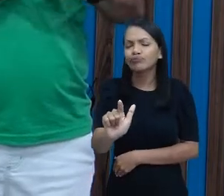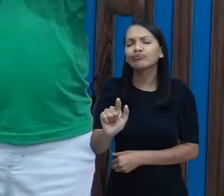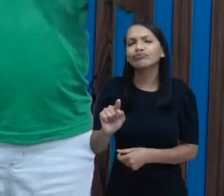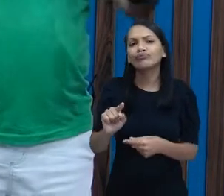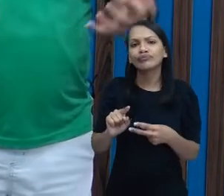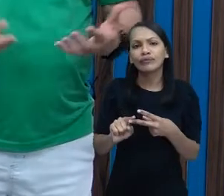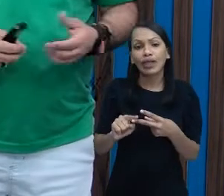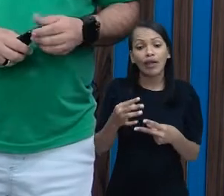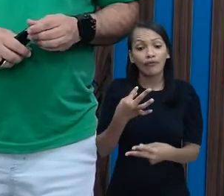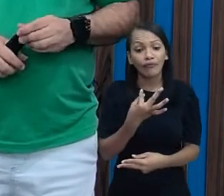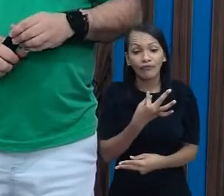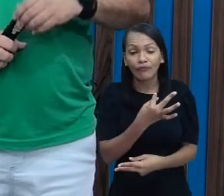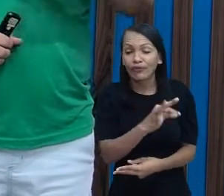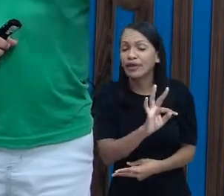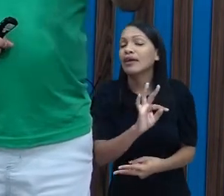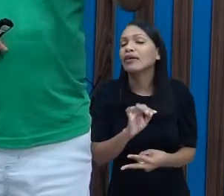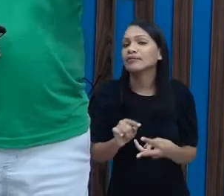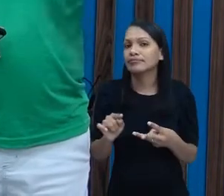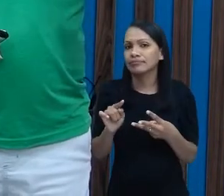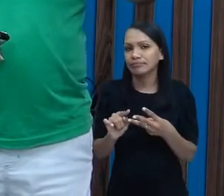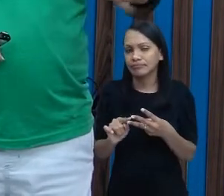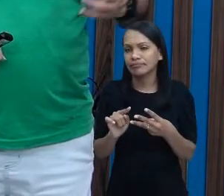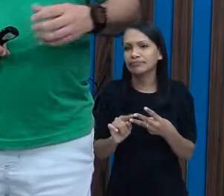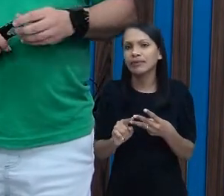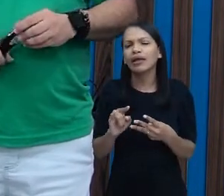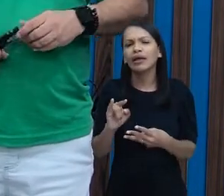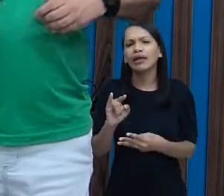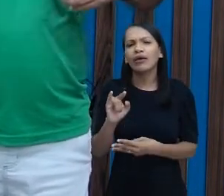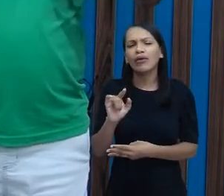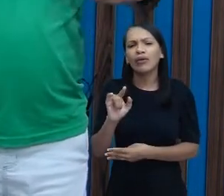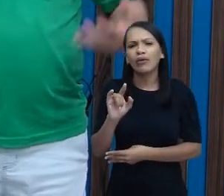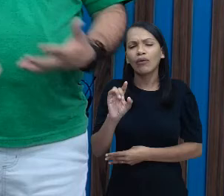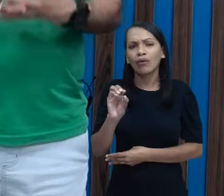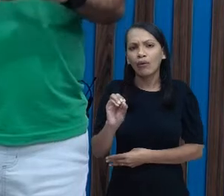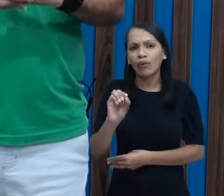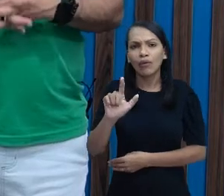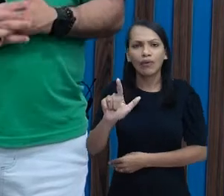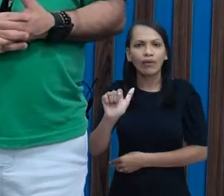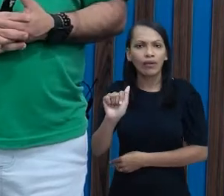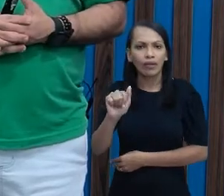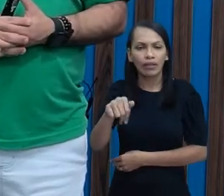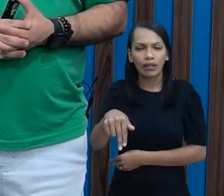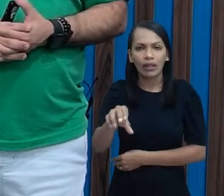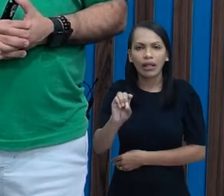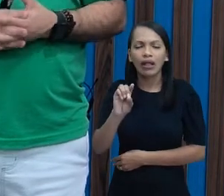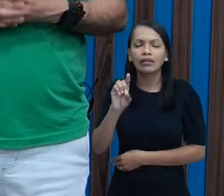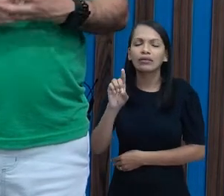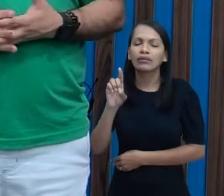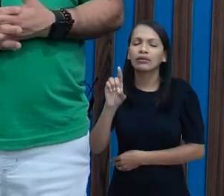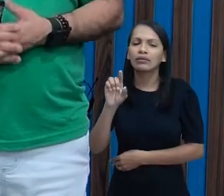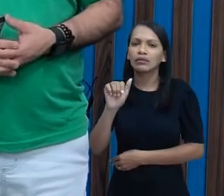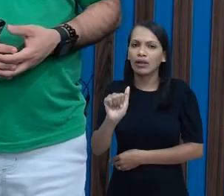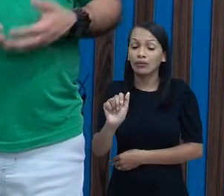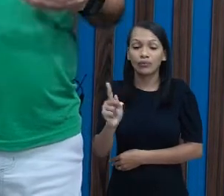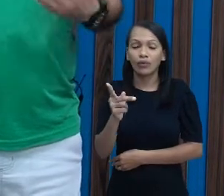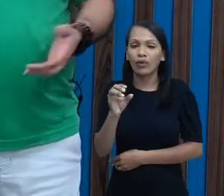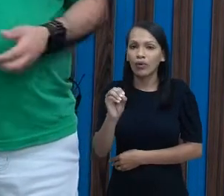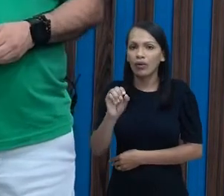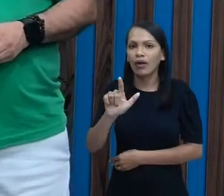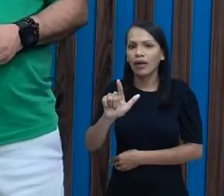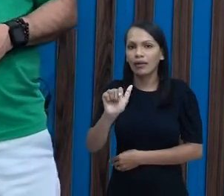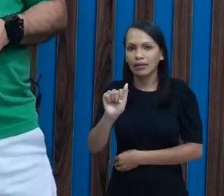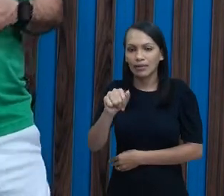chamadas navegações marítimas, chegar ao continente americano e empreender aí um processo de colonização. E